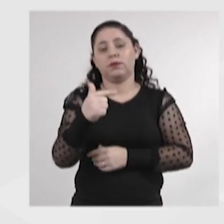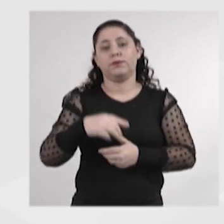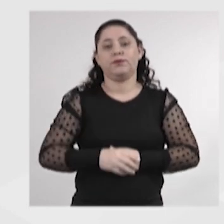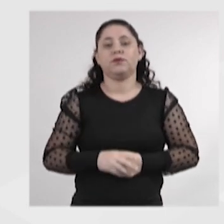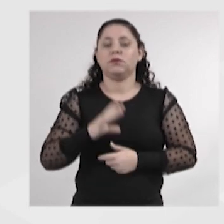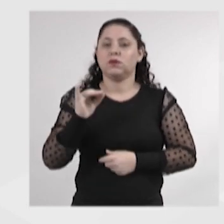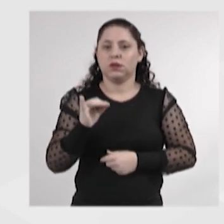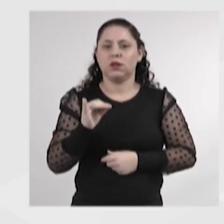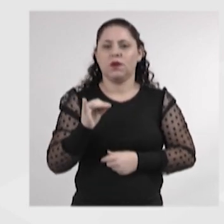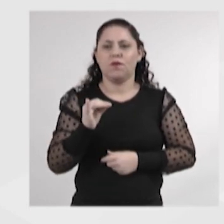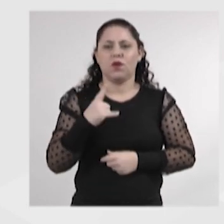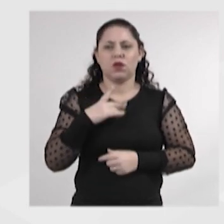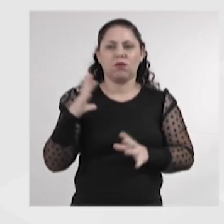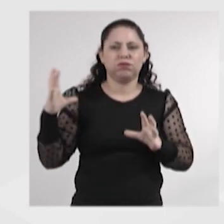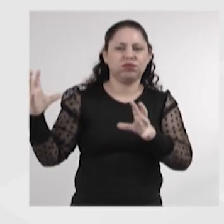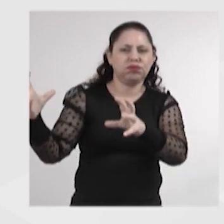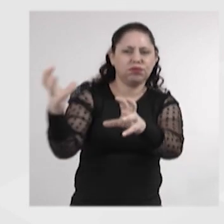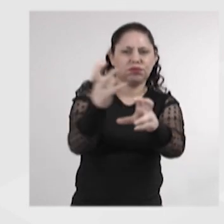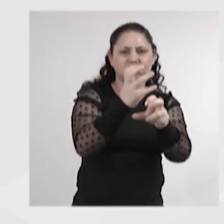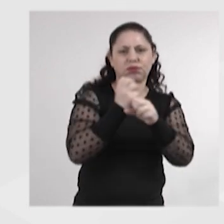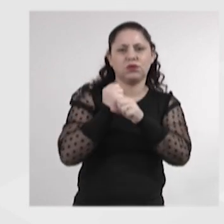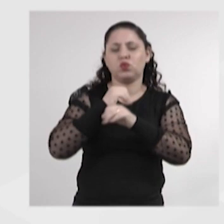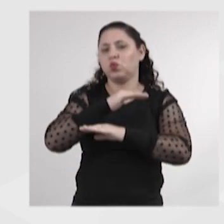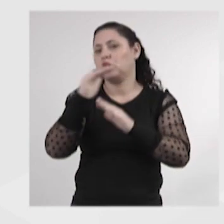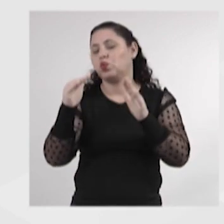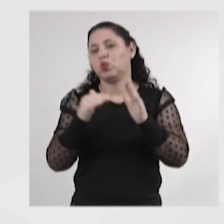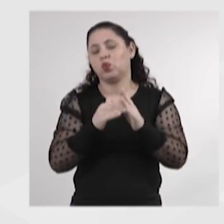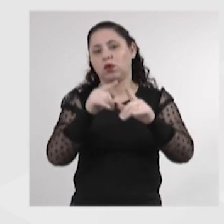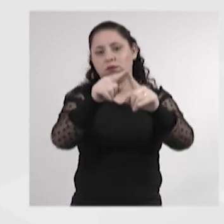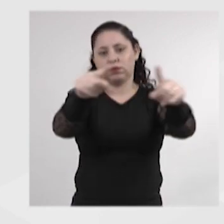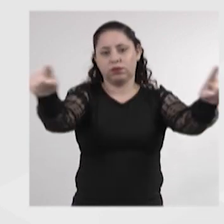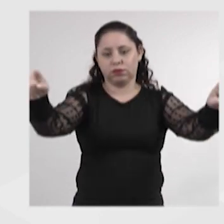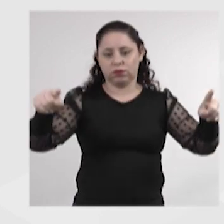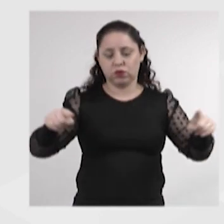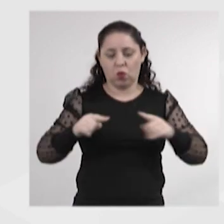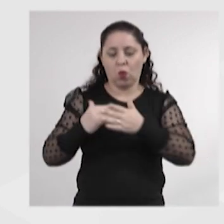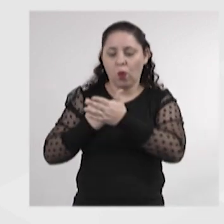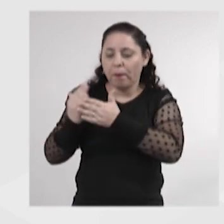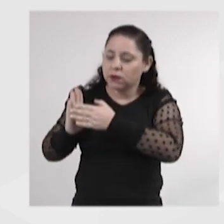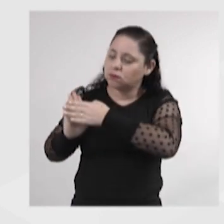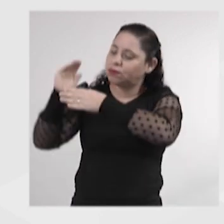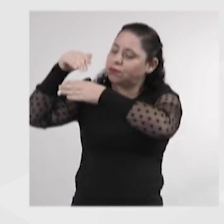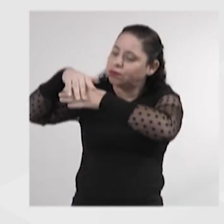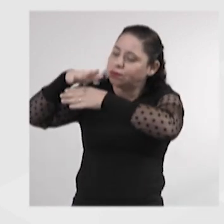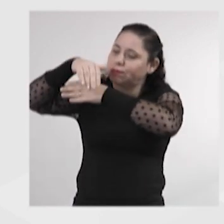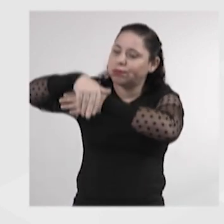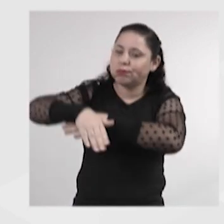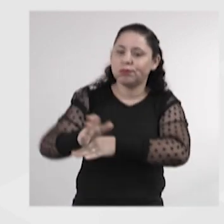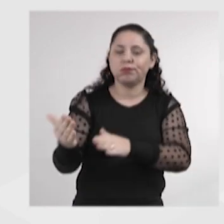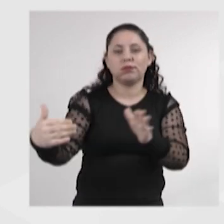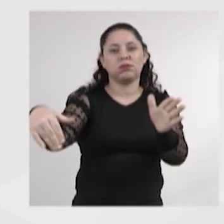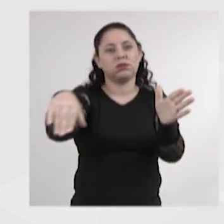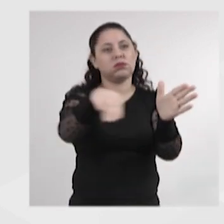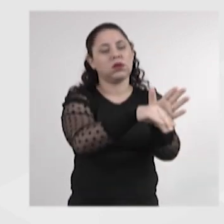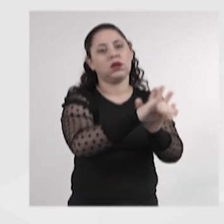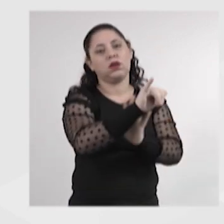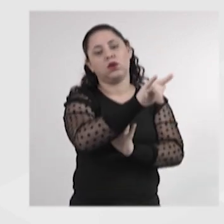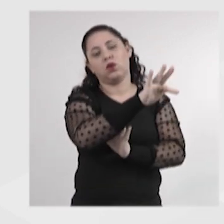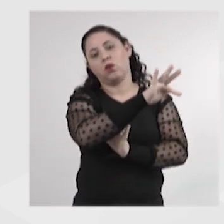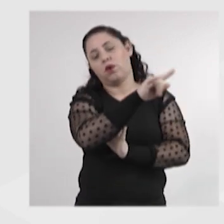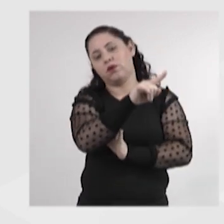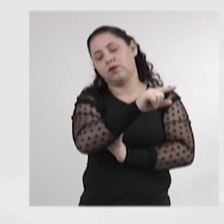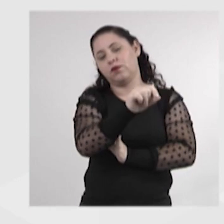fosse considerar toda a área de drenagem da Itaipu, que é desde as nascentes do Rio Paraná até chegar em Foz do Iguaçu, seria algo em torno